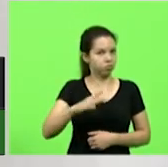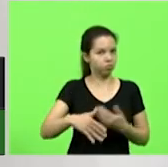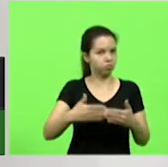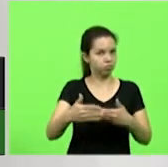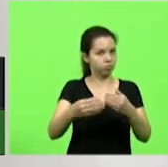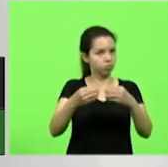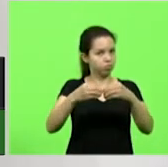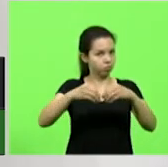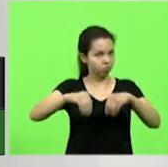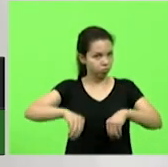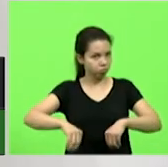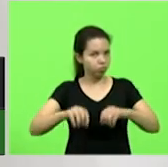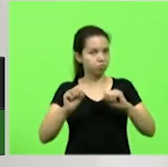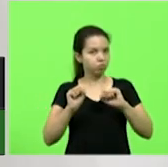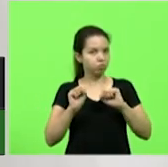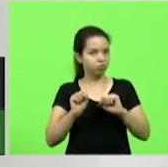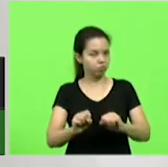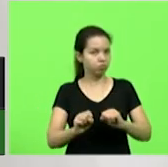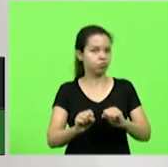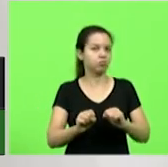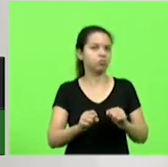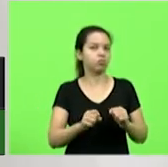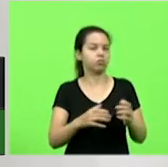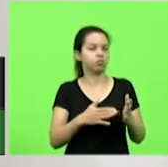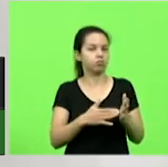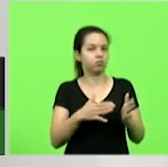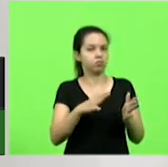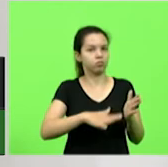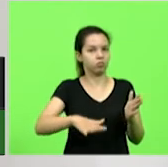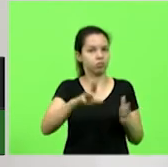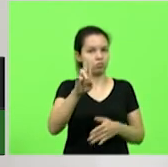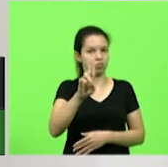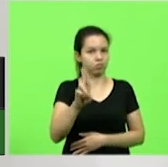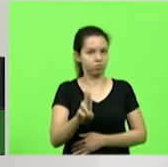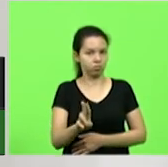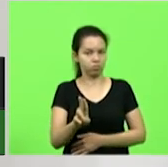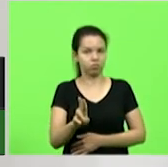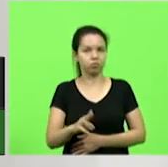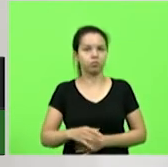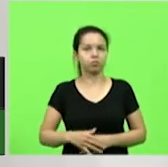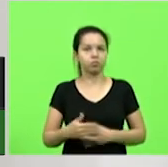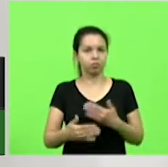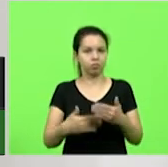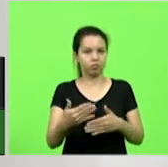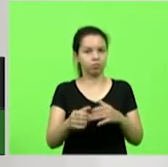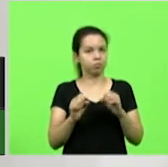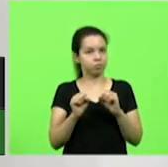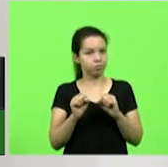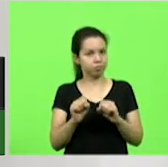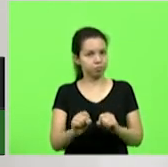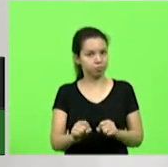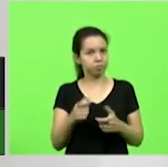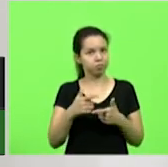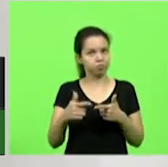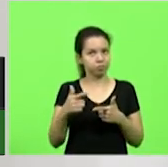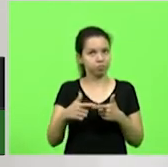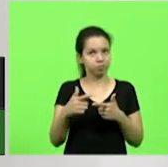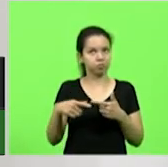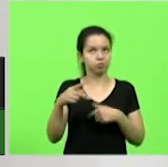danos, percorrendo até o Uruguai, podendo inclusive nos colocar em conflitos